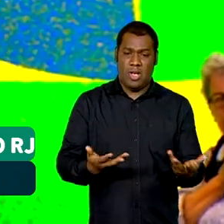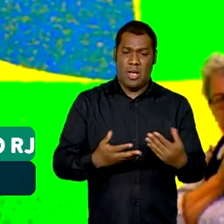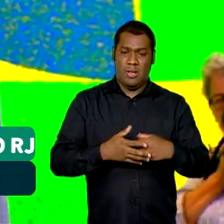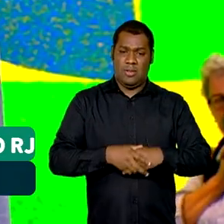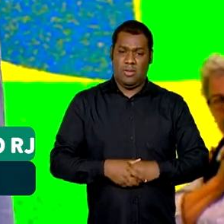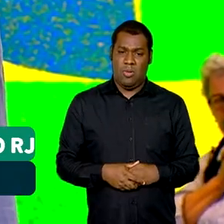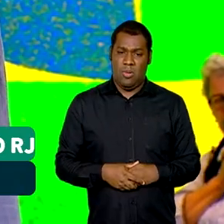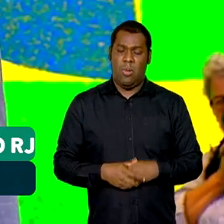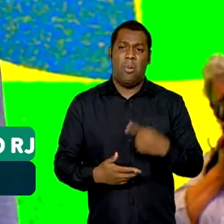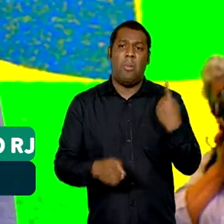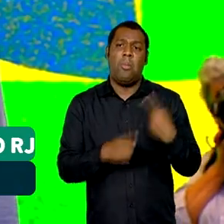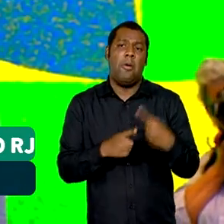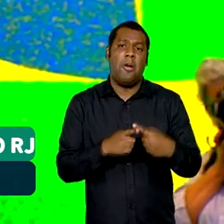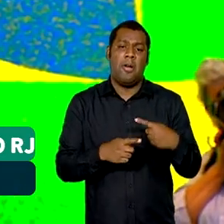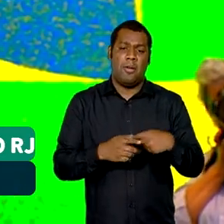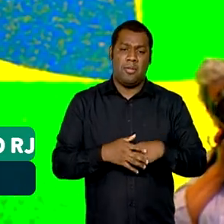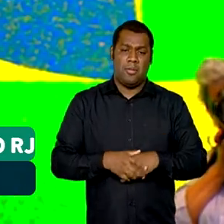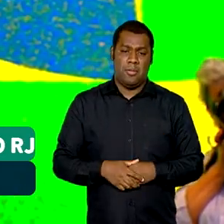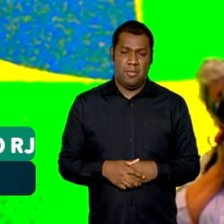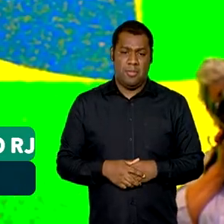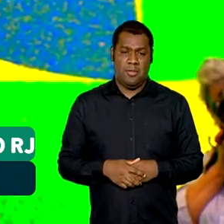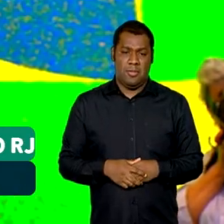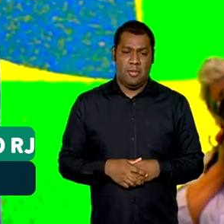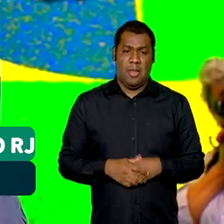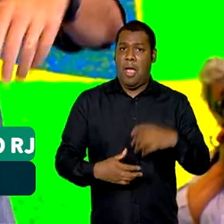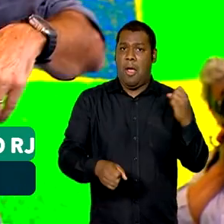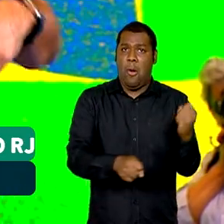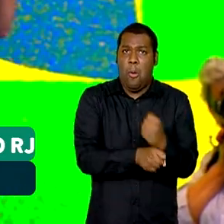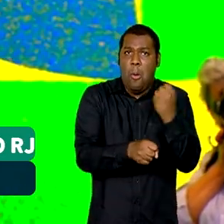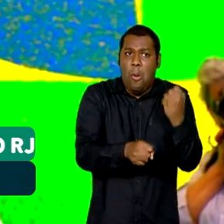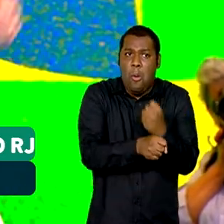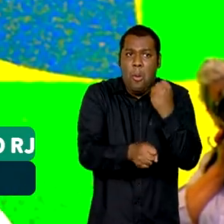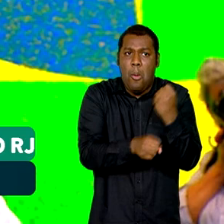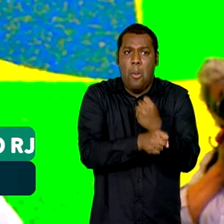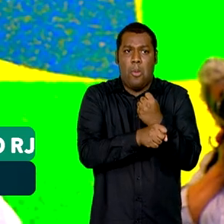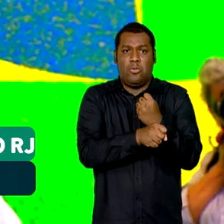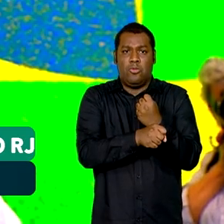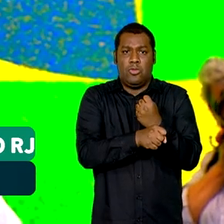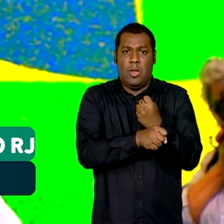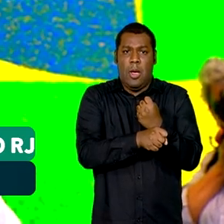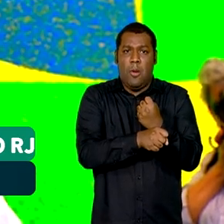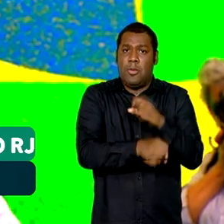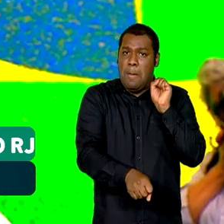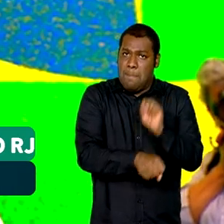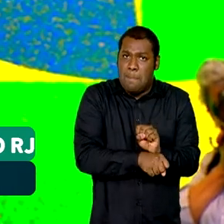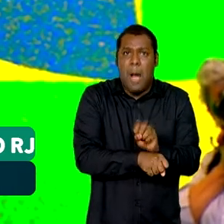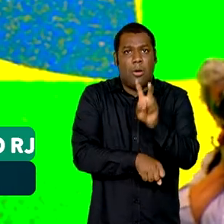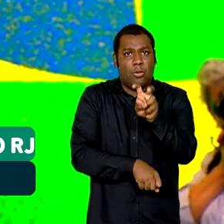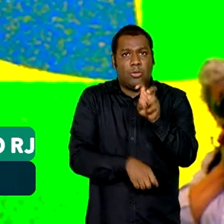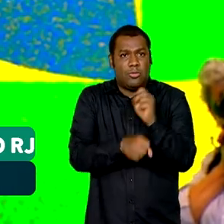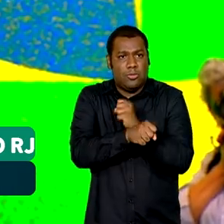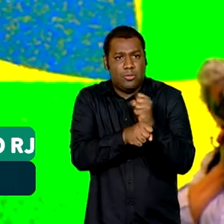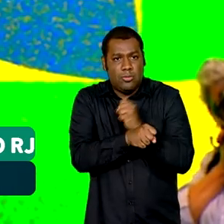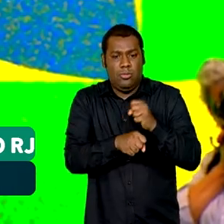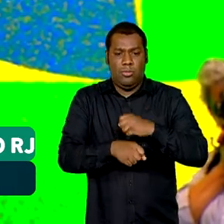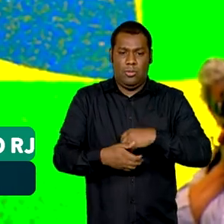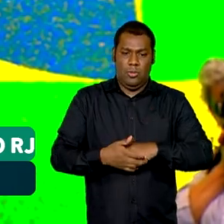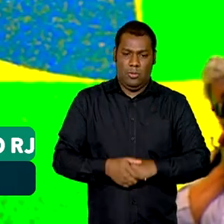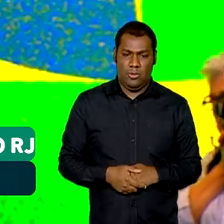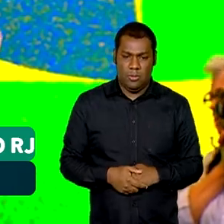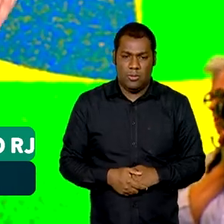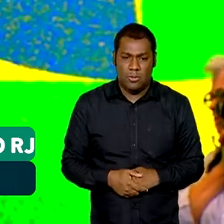simplesmente não se inaugurou, sei lá, quatro, cinco anos atrás o BRT